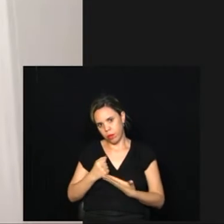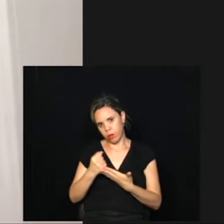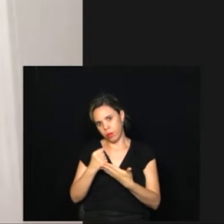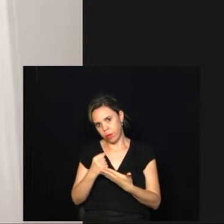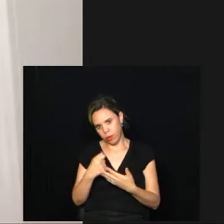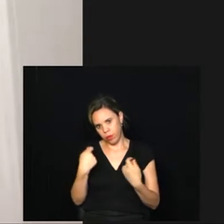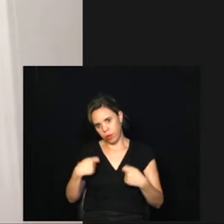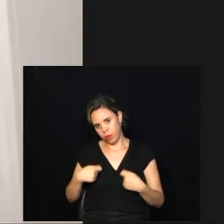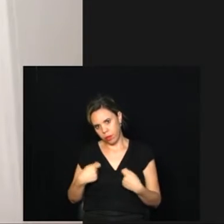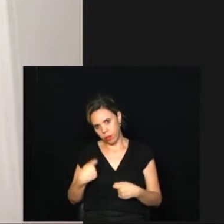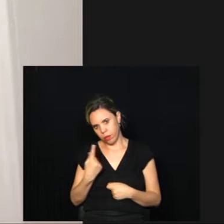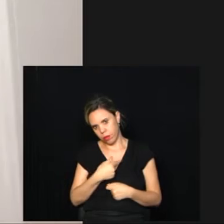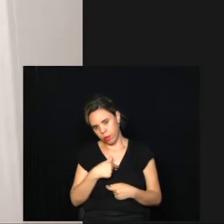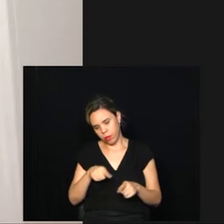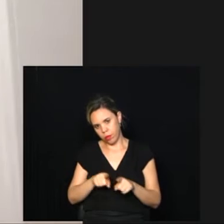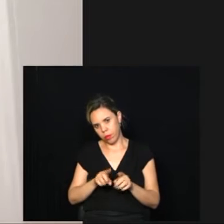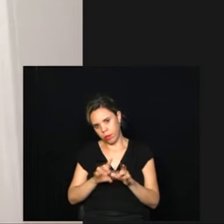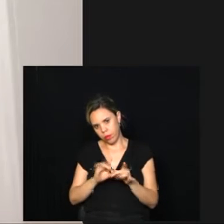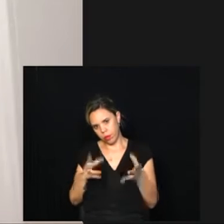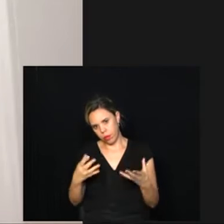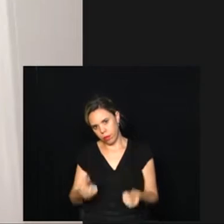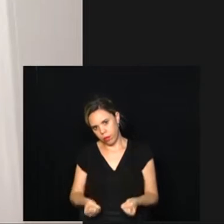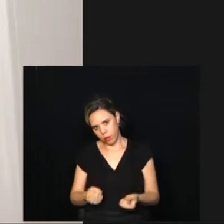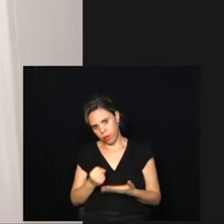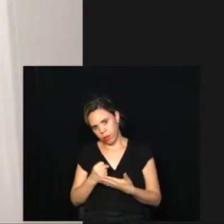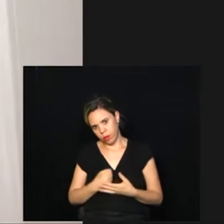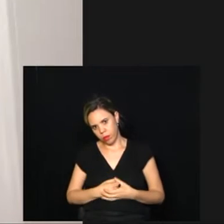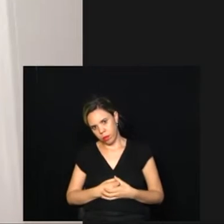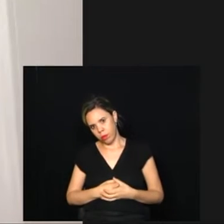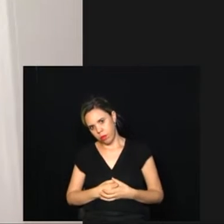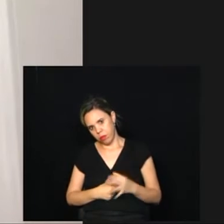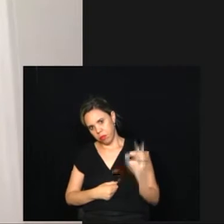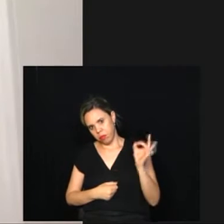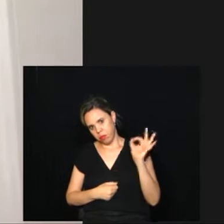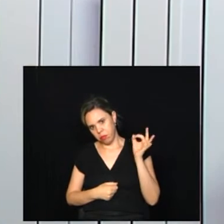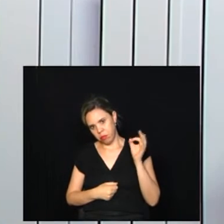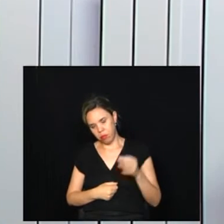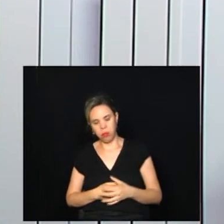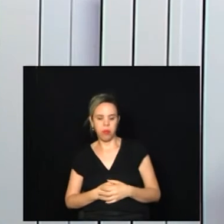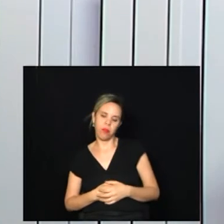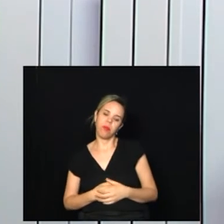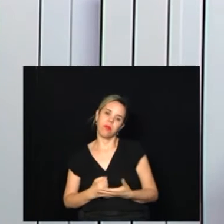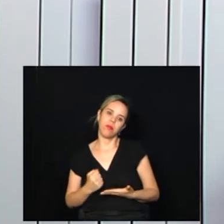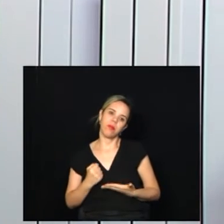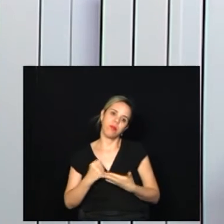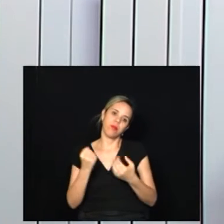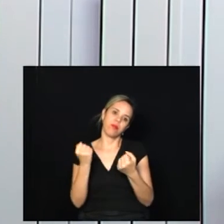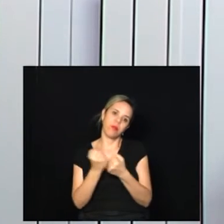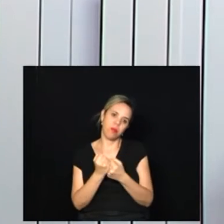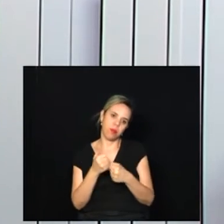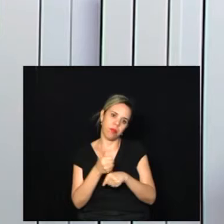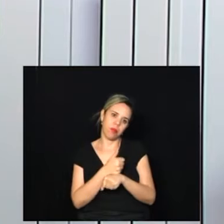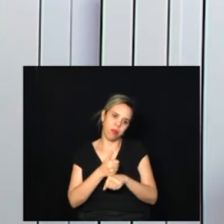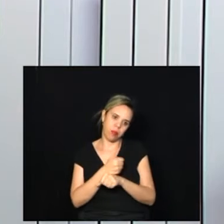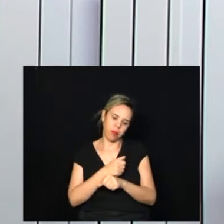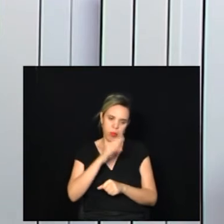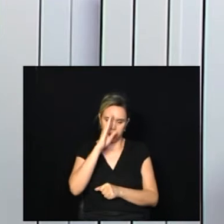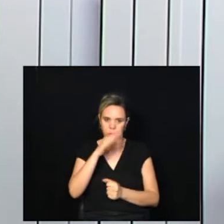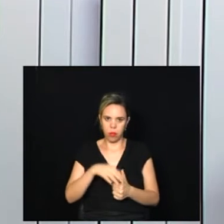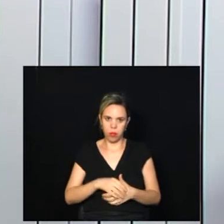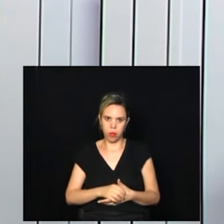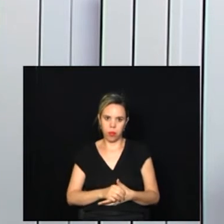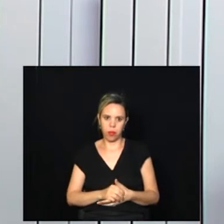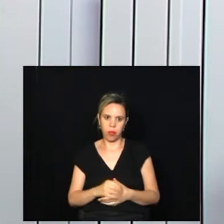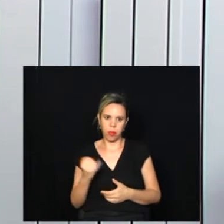É preciso a gente também se permitir ter ajuda. Exatamente, né? Essa ajuda de especialistas ela é fundamental e